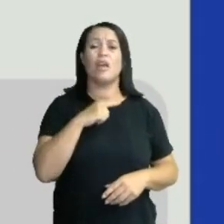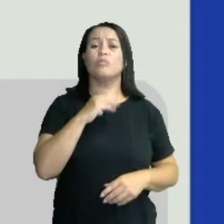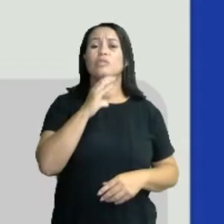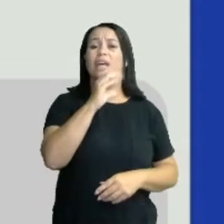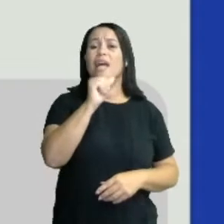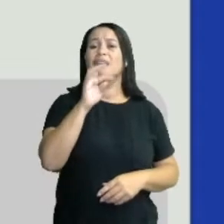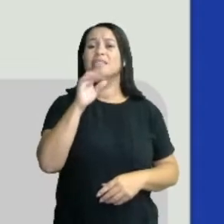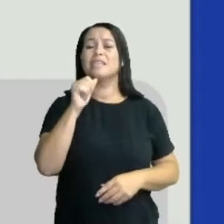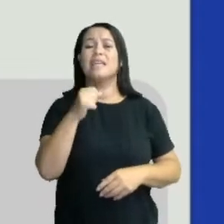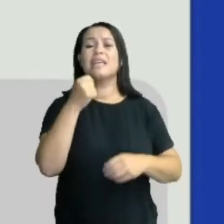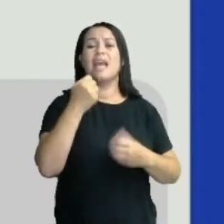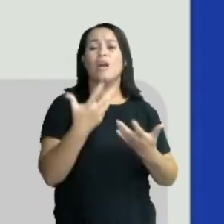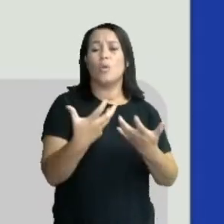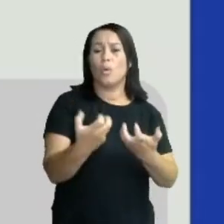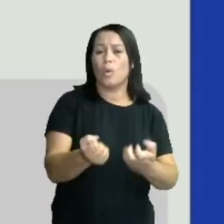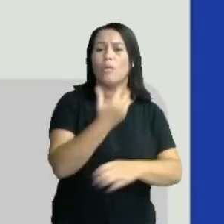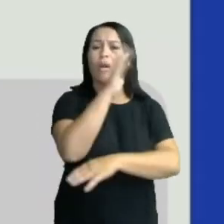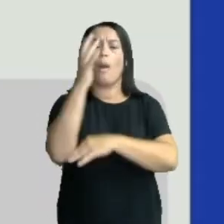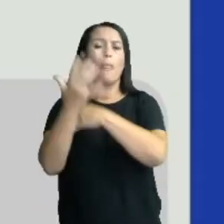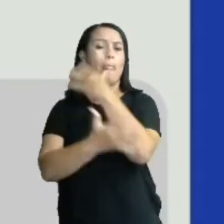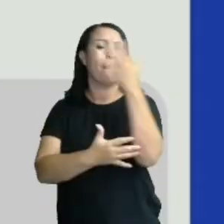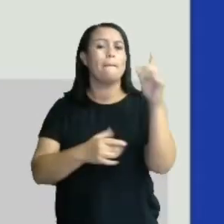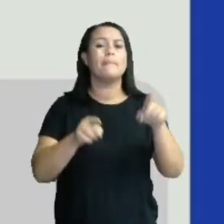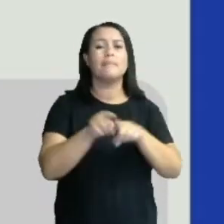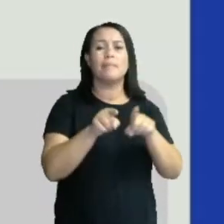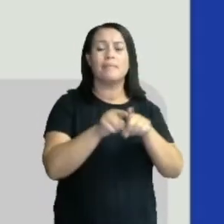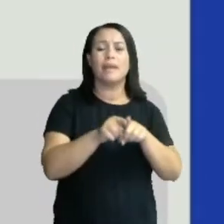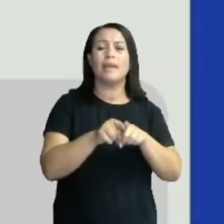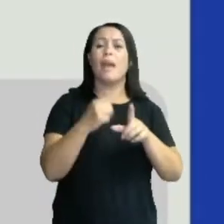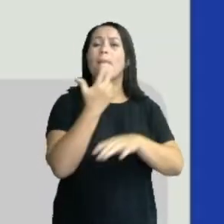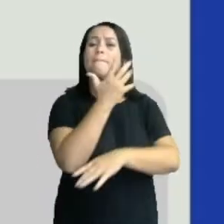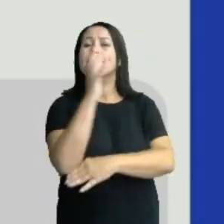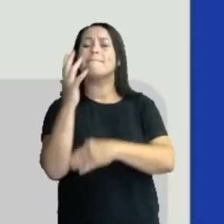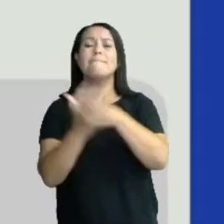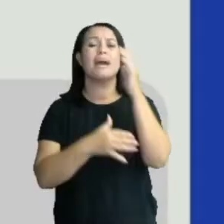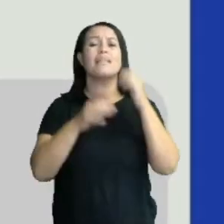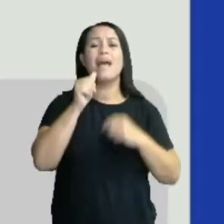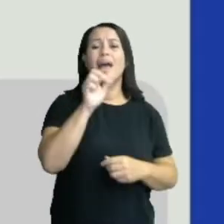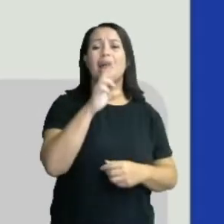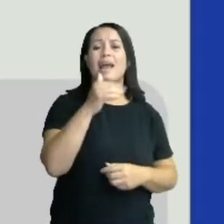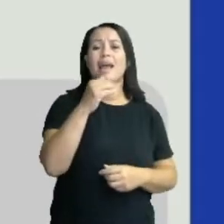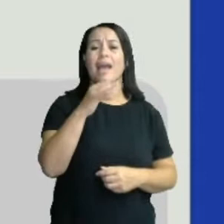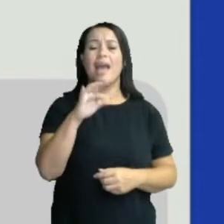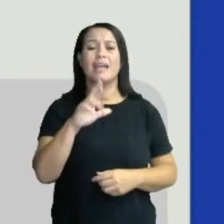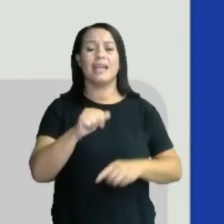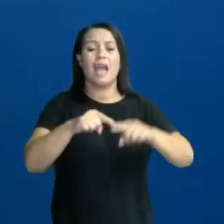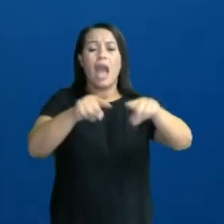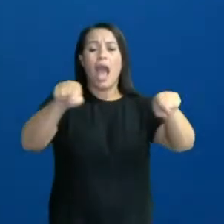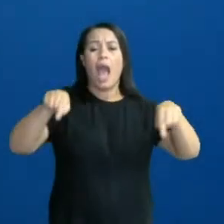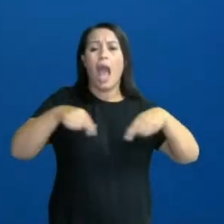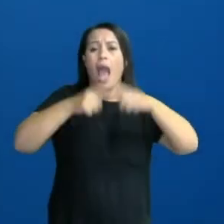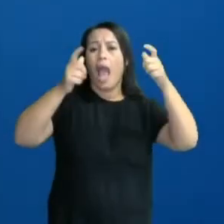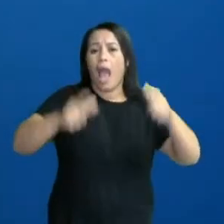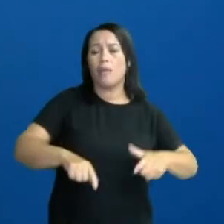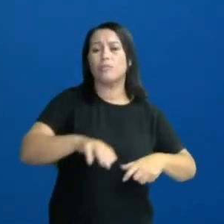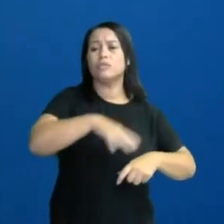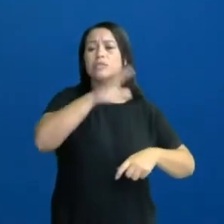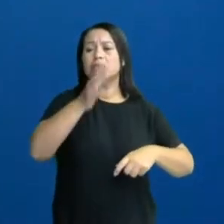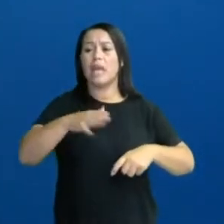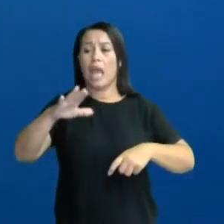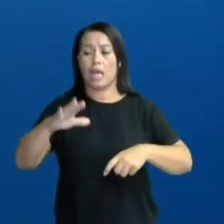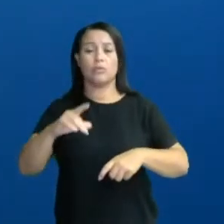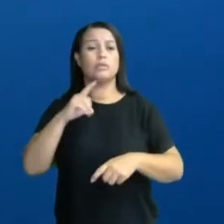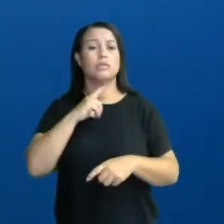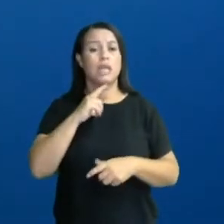Caatinga, Floresta Amazônica, Mata Atlântica, Mata Araucária, campos e cerrados. Pessoal, muitos